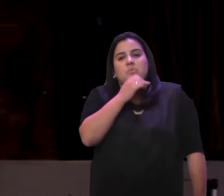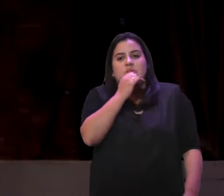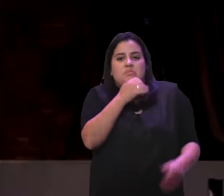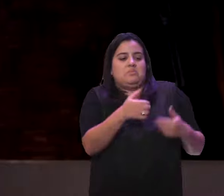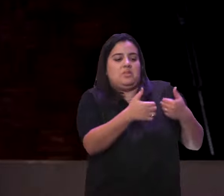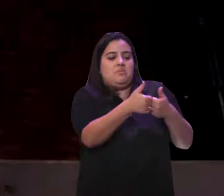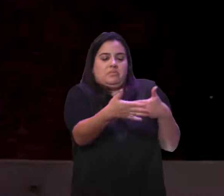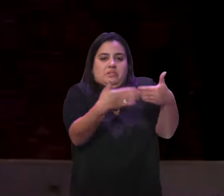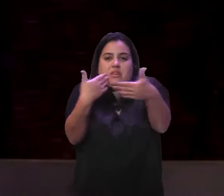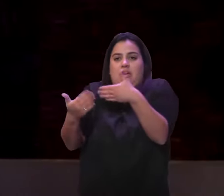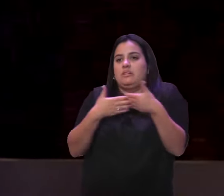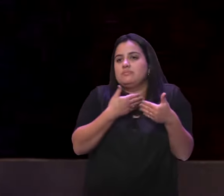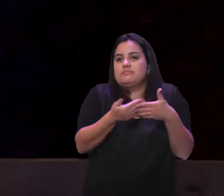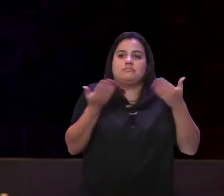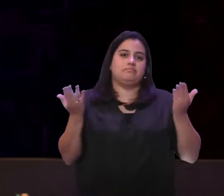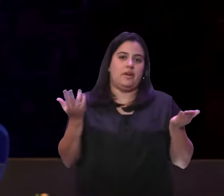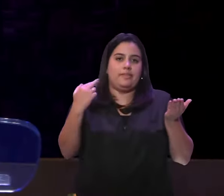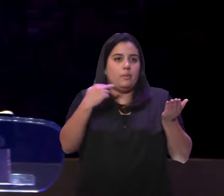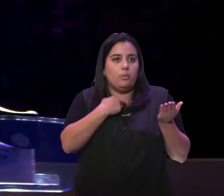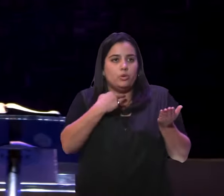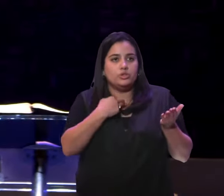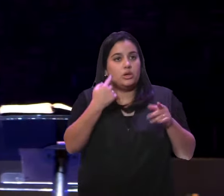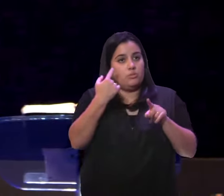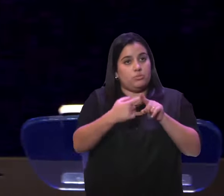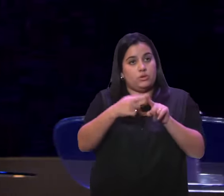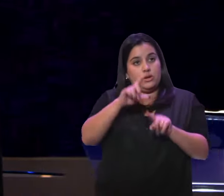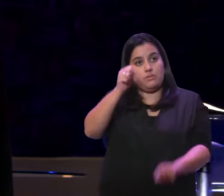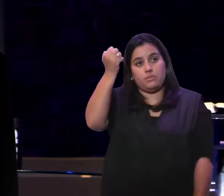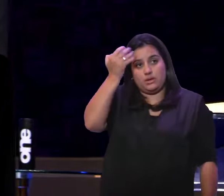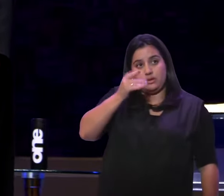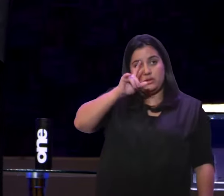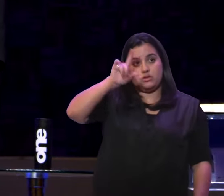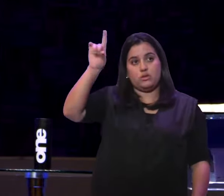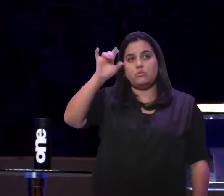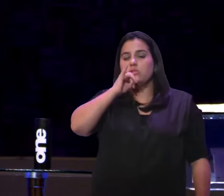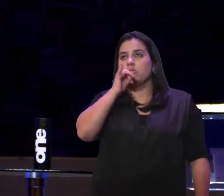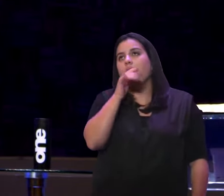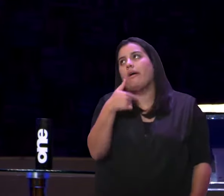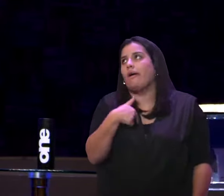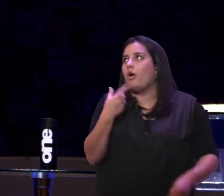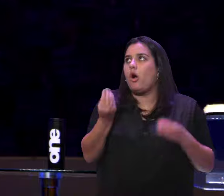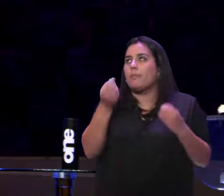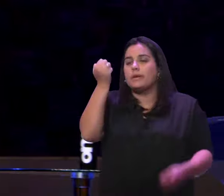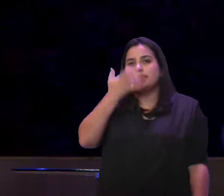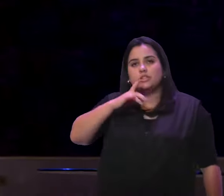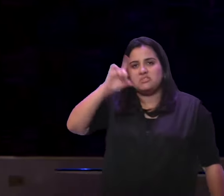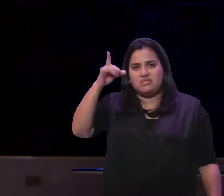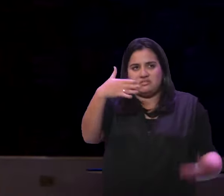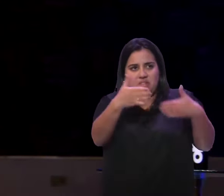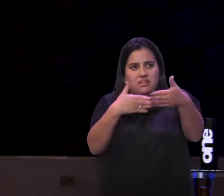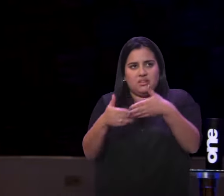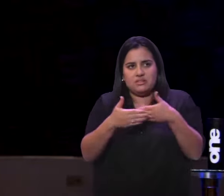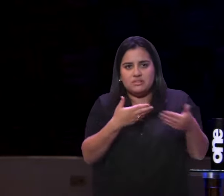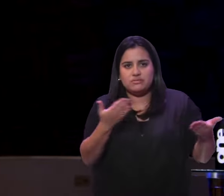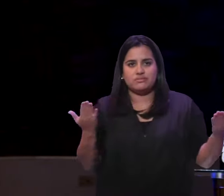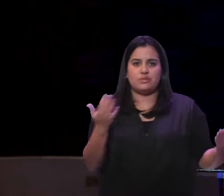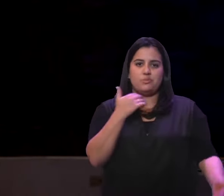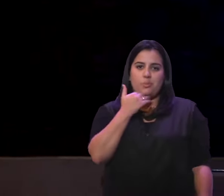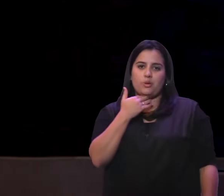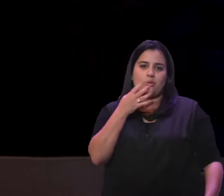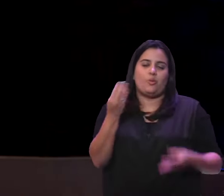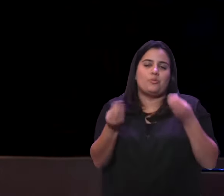para os lugares, já que ela representava a presença de Deus. Eu não vou levar a presença de Deus de qualquer jeito, como se fosse a minha mala